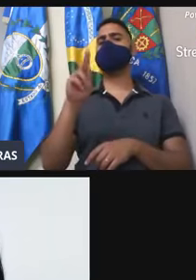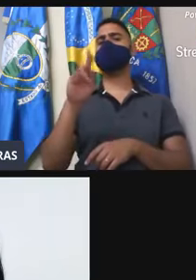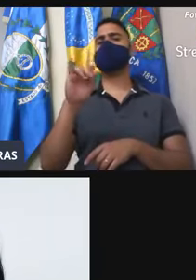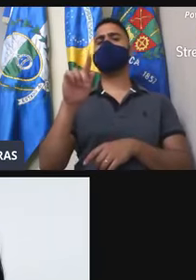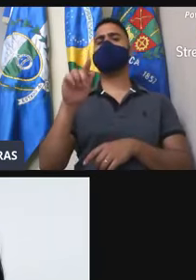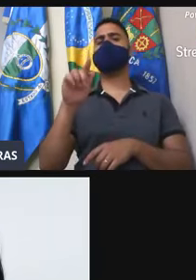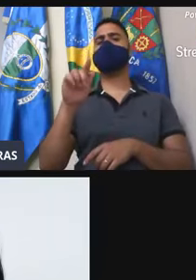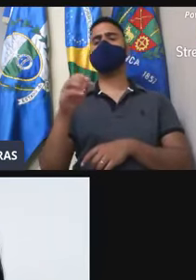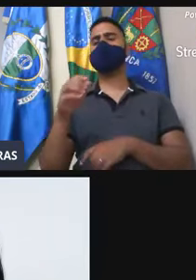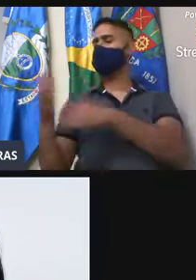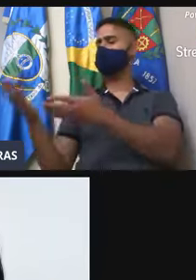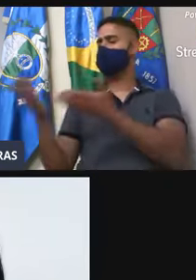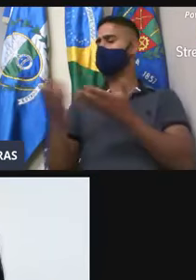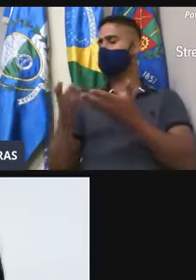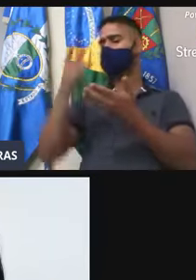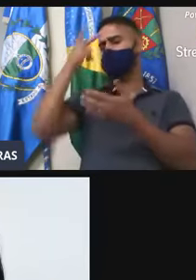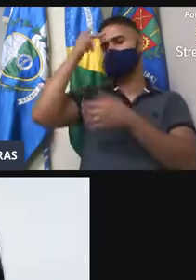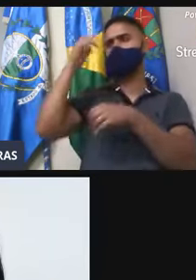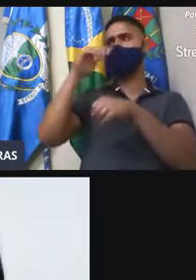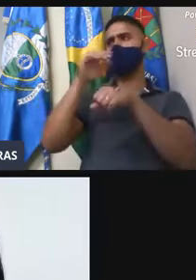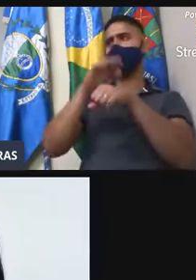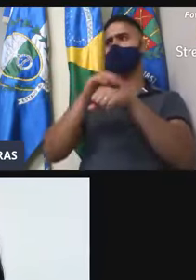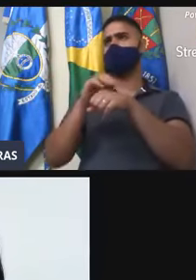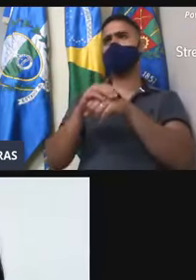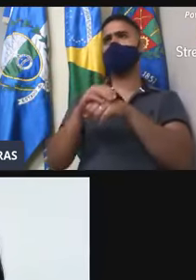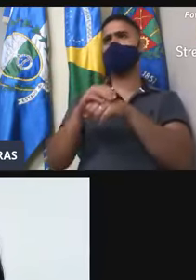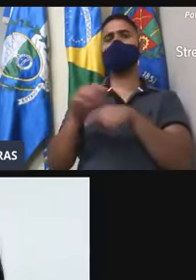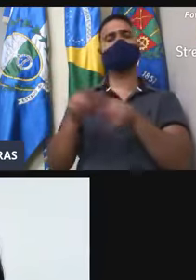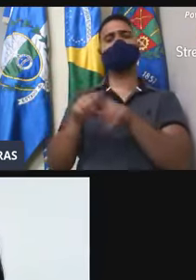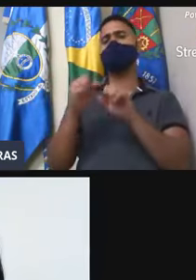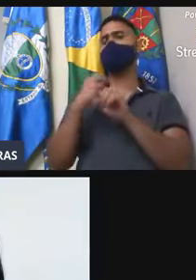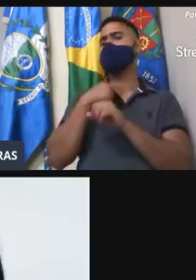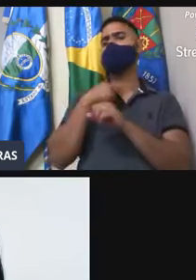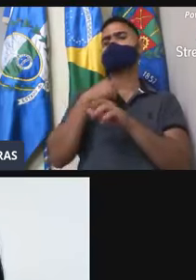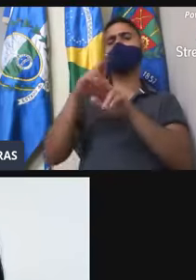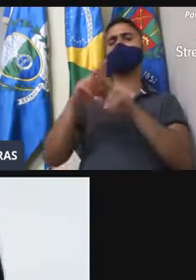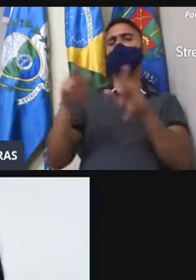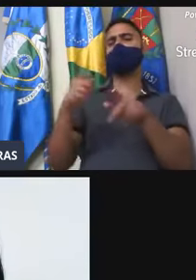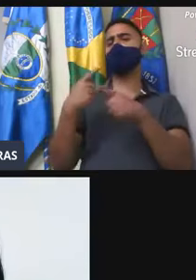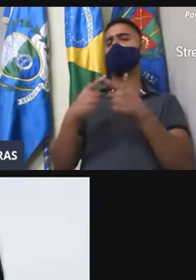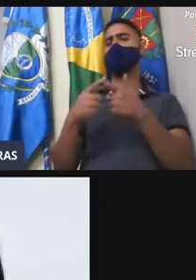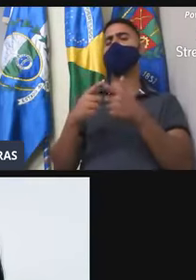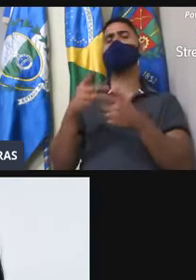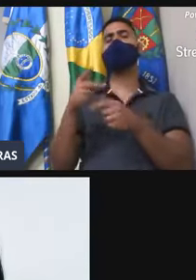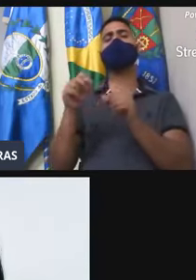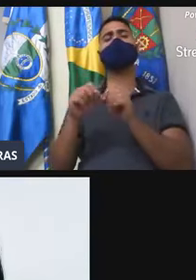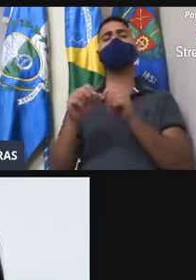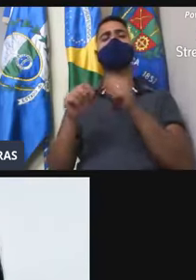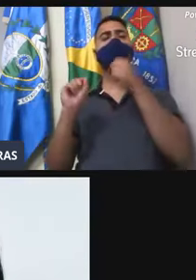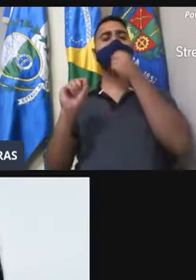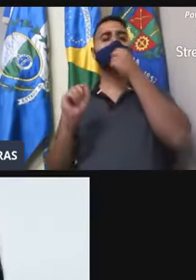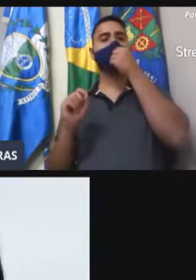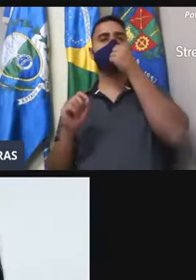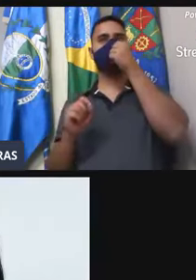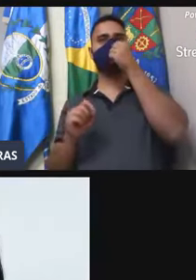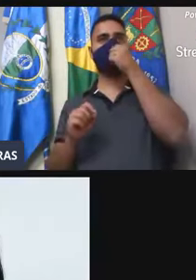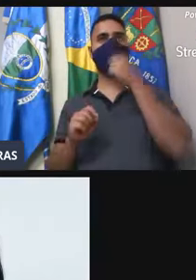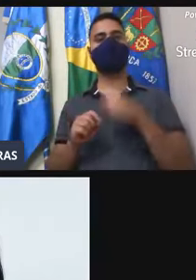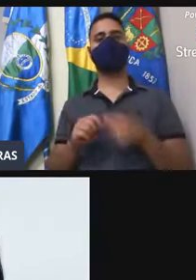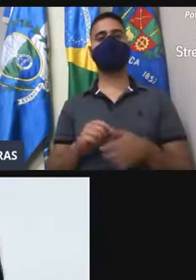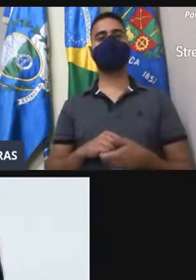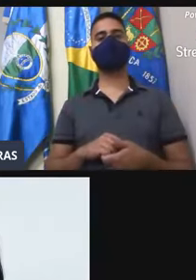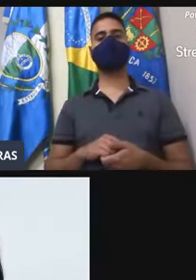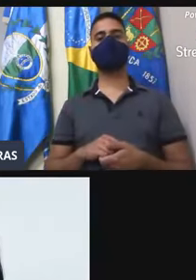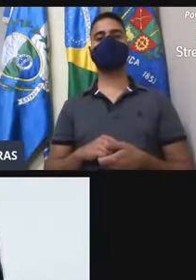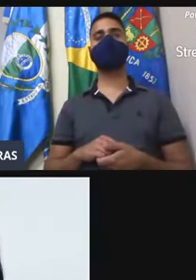com muito carinho, e o Tiago não poderia ser diferente, porque ele está repetindo, Rafael e David. Segundo